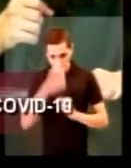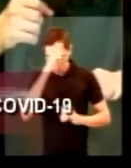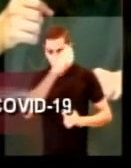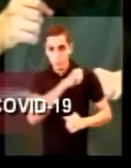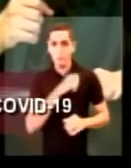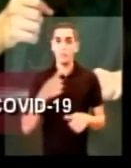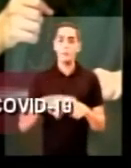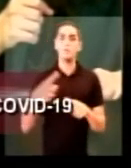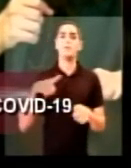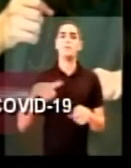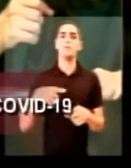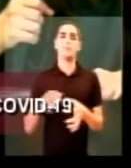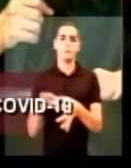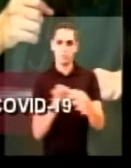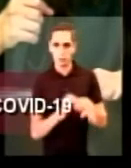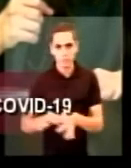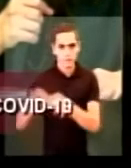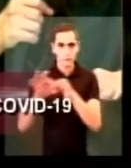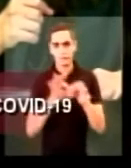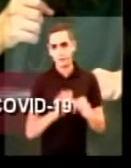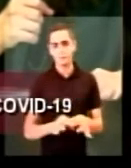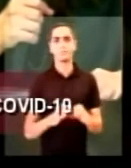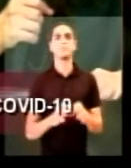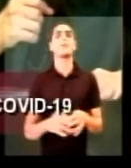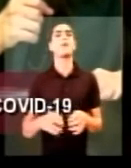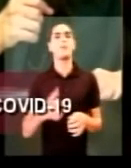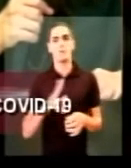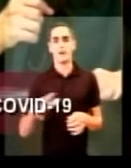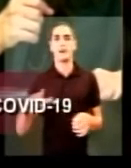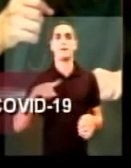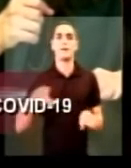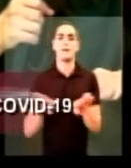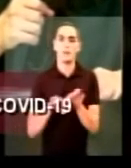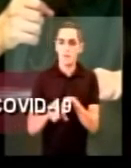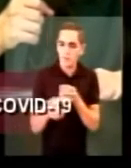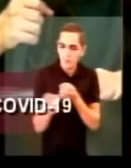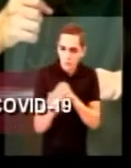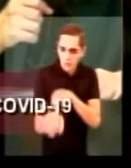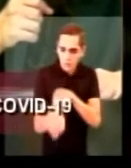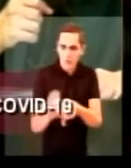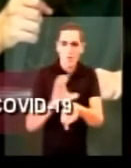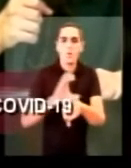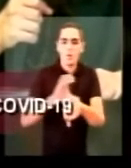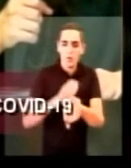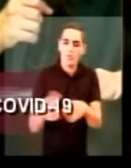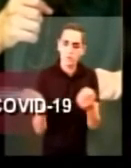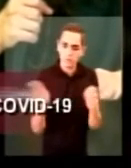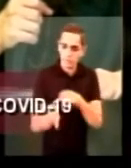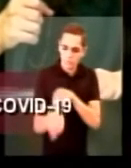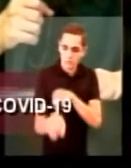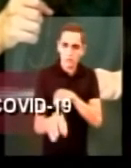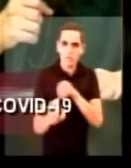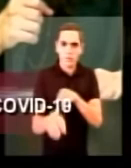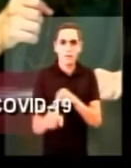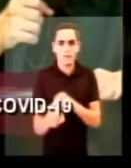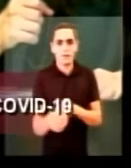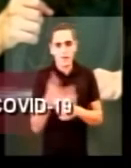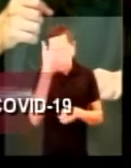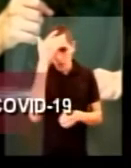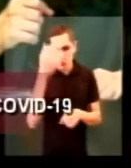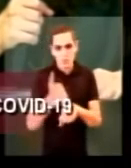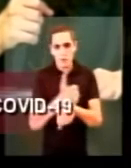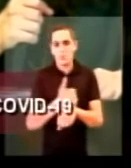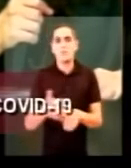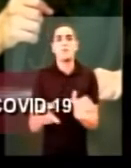de profissionais de todas as unidades de saúde, não só da atenção básica, que estarão contribuindo para que essa